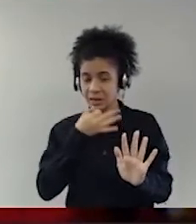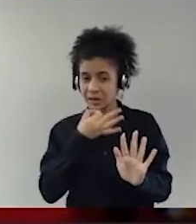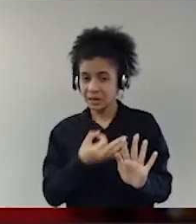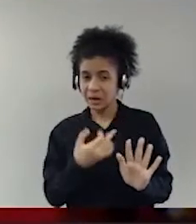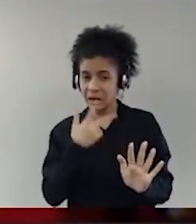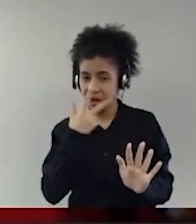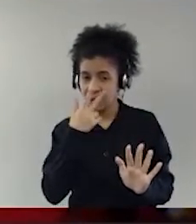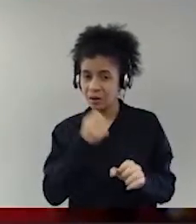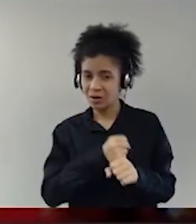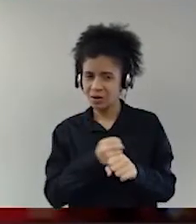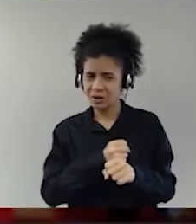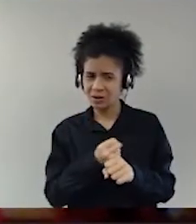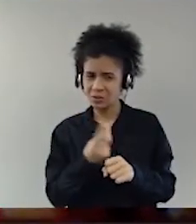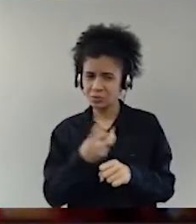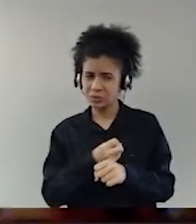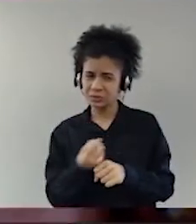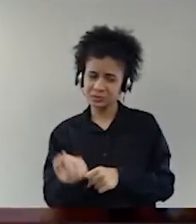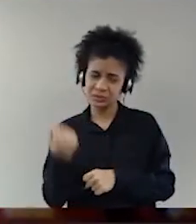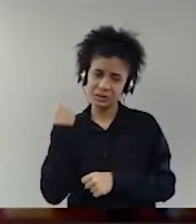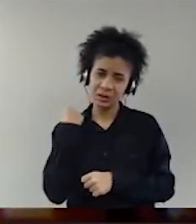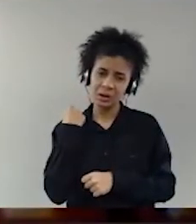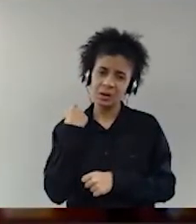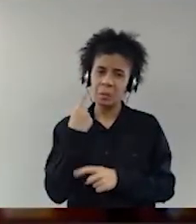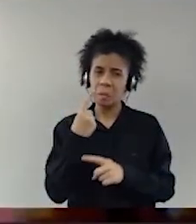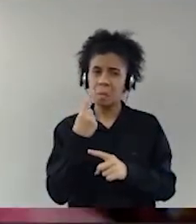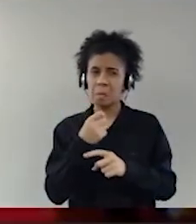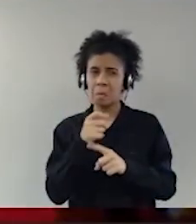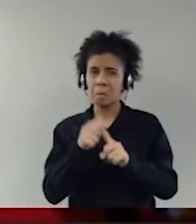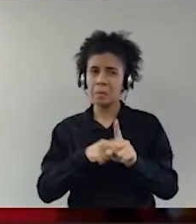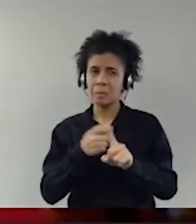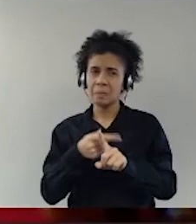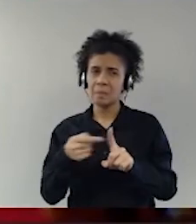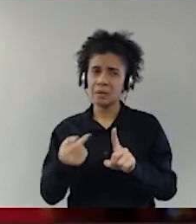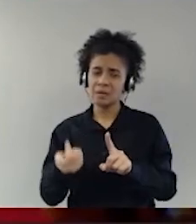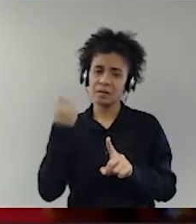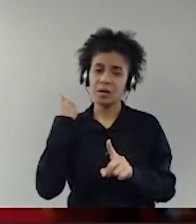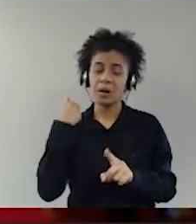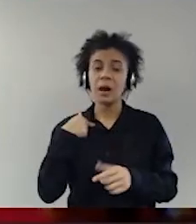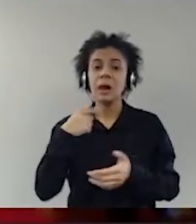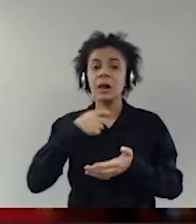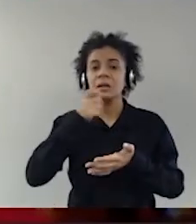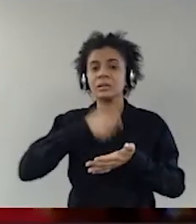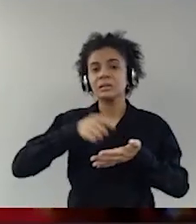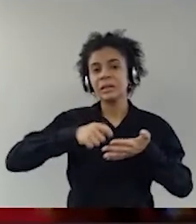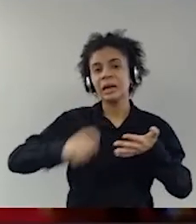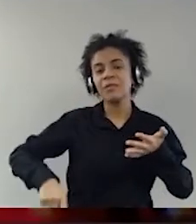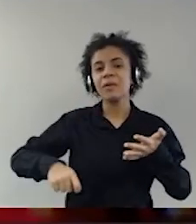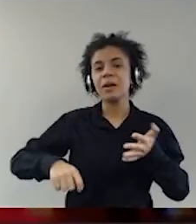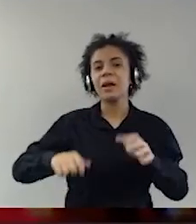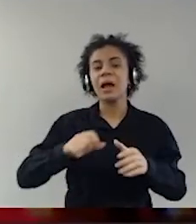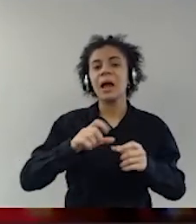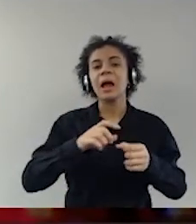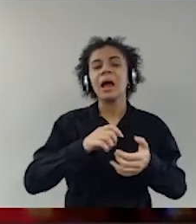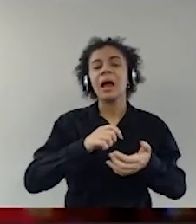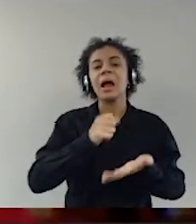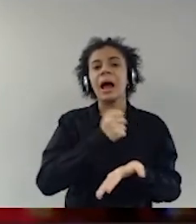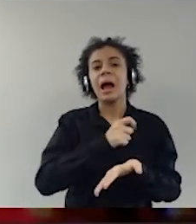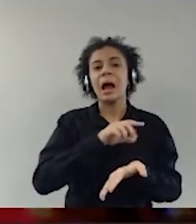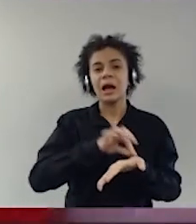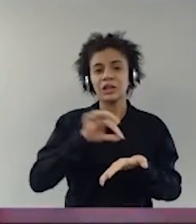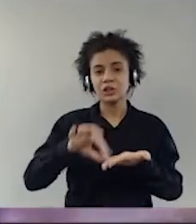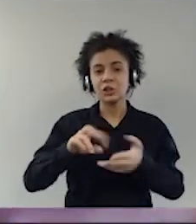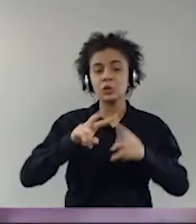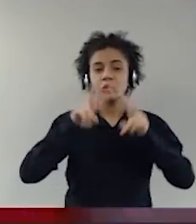foi 1 ano ou 2 atrás, mas foi 1 mês e meio atrás, eu fui rever aqui, eu escrevi um artigo falando sobre violência contra a mulher